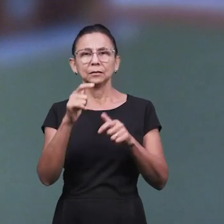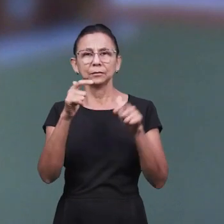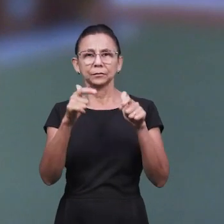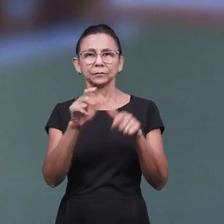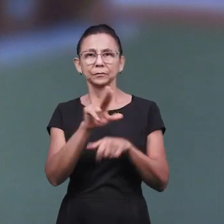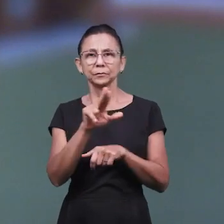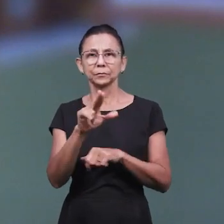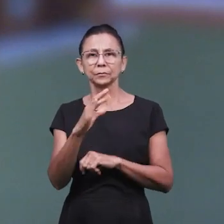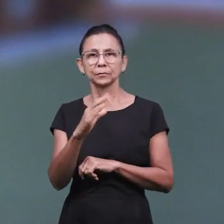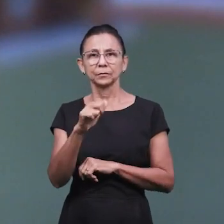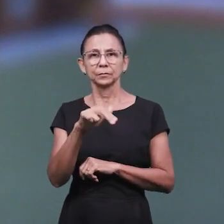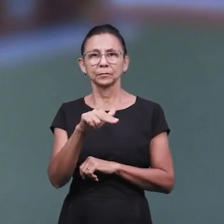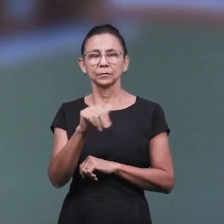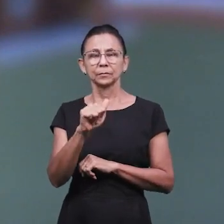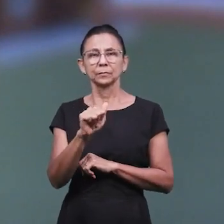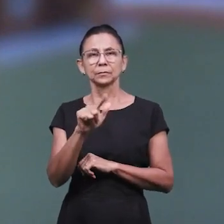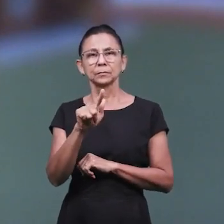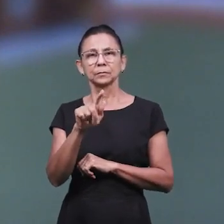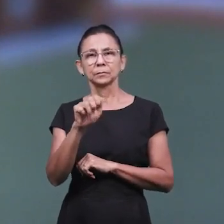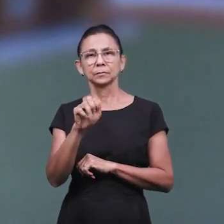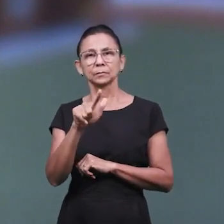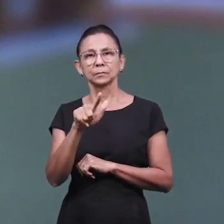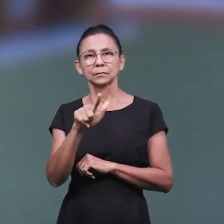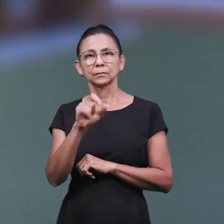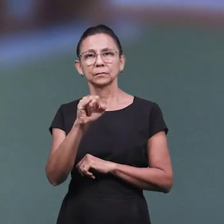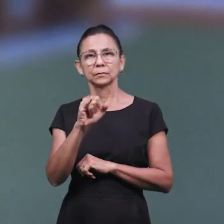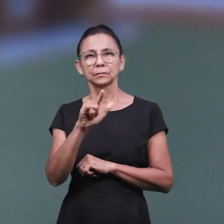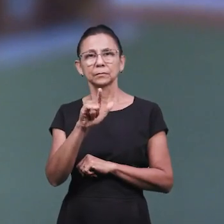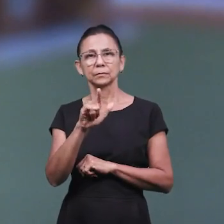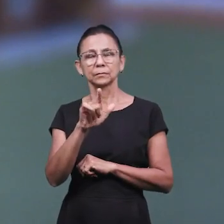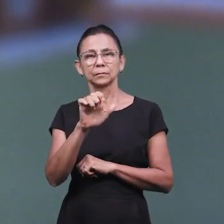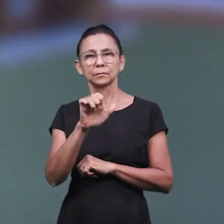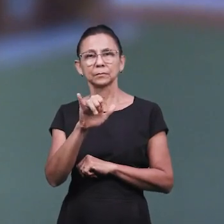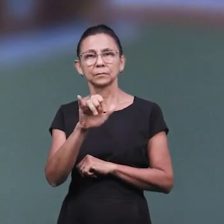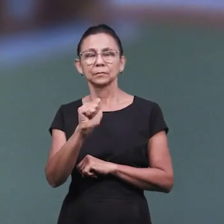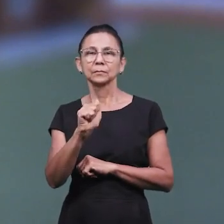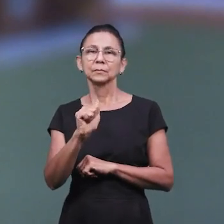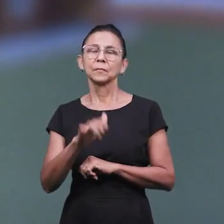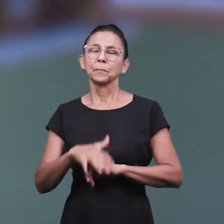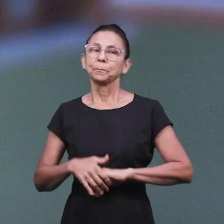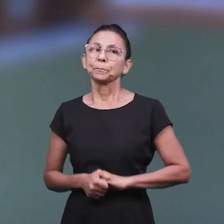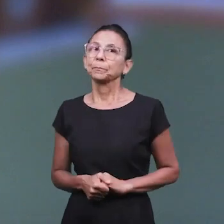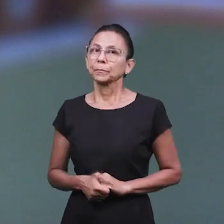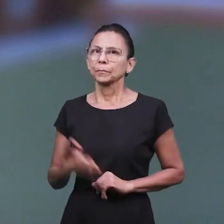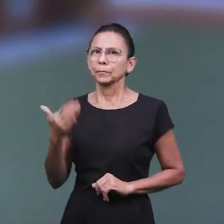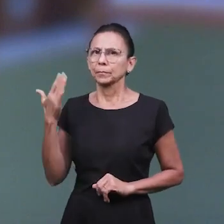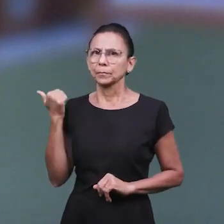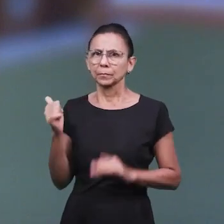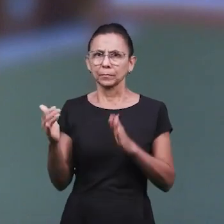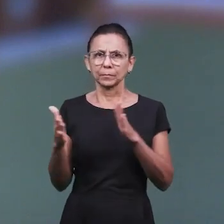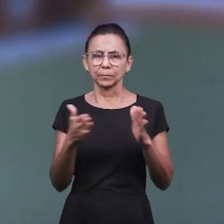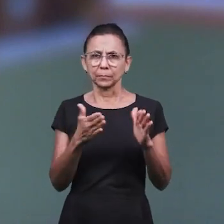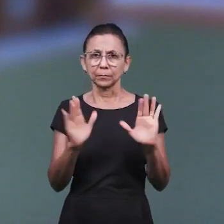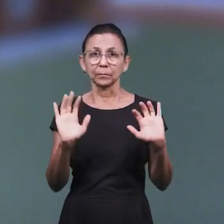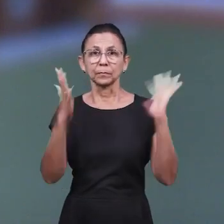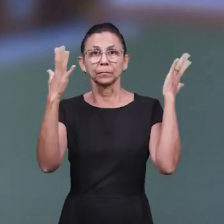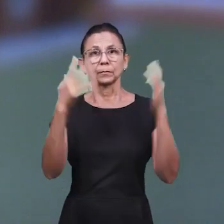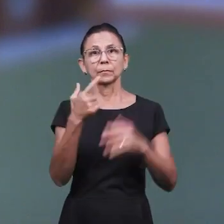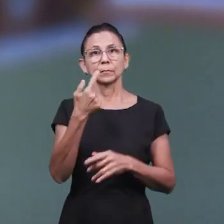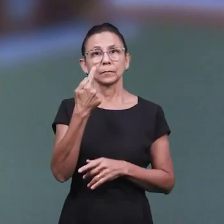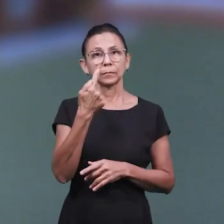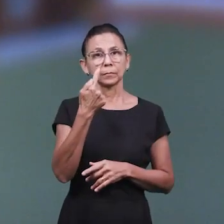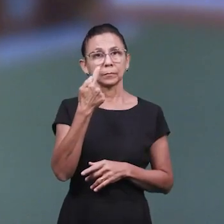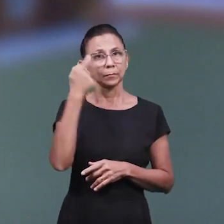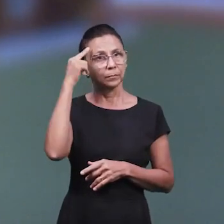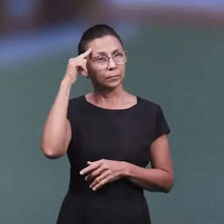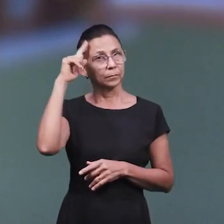Galileia. E em Israel, a comemoração do casamento durava 7 dias. Naquele